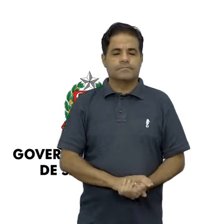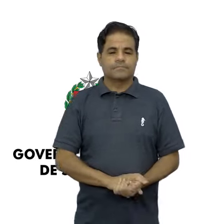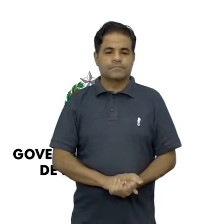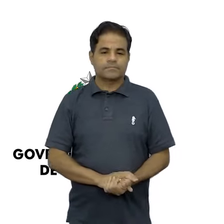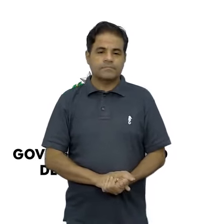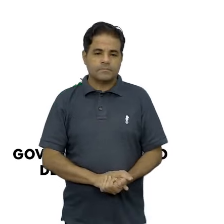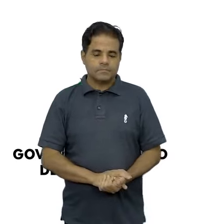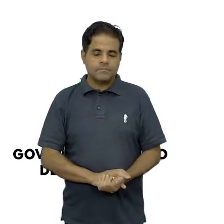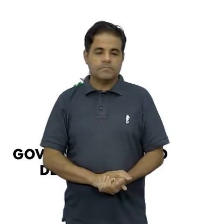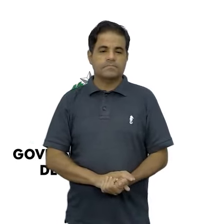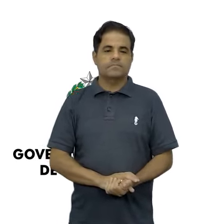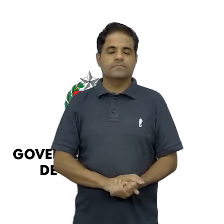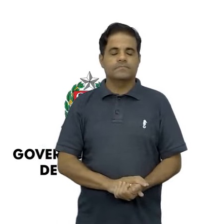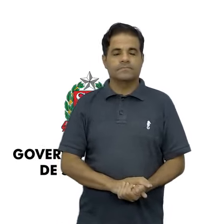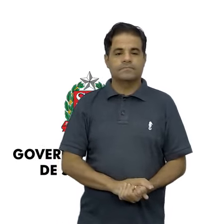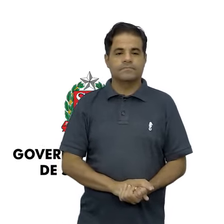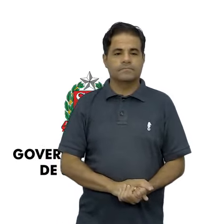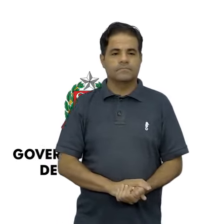Vamos lá.